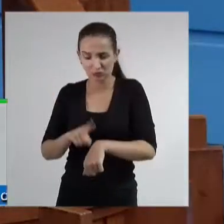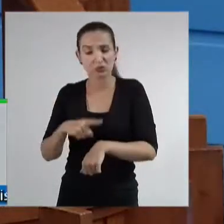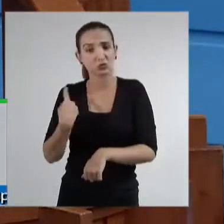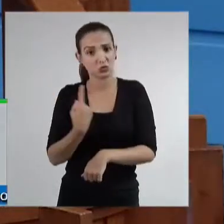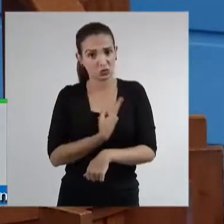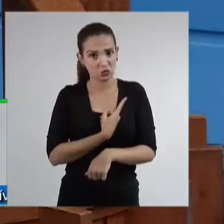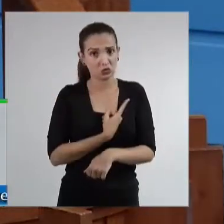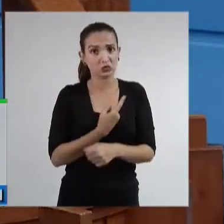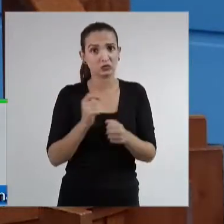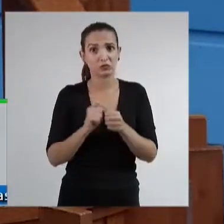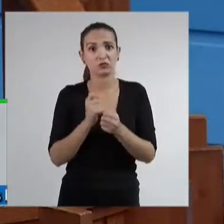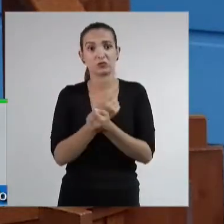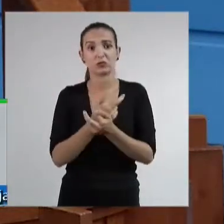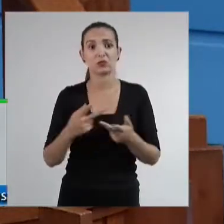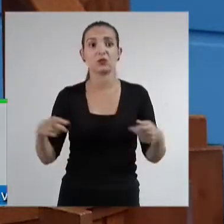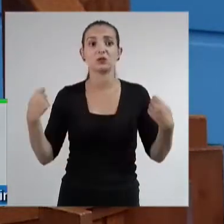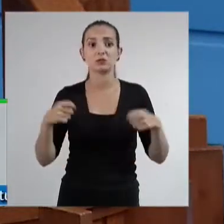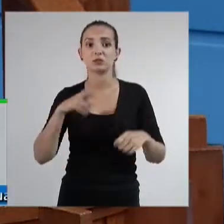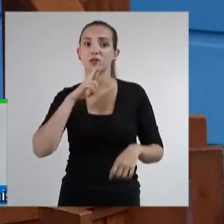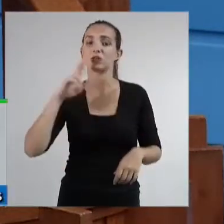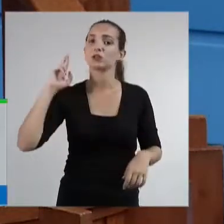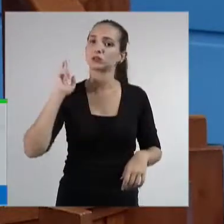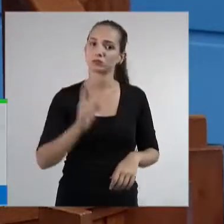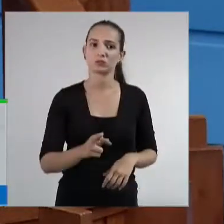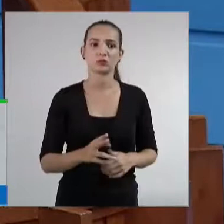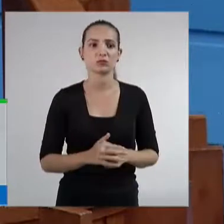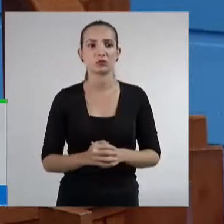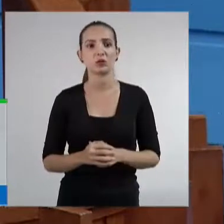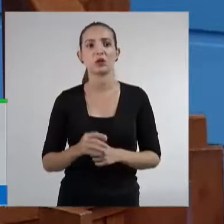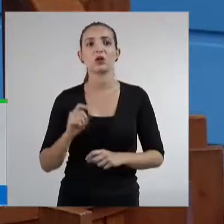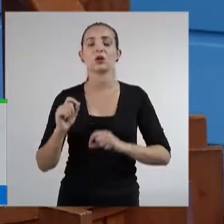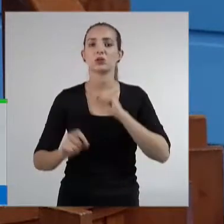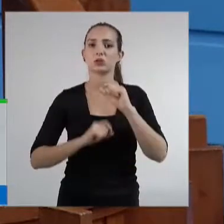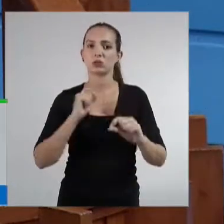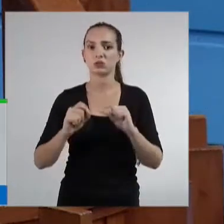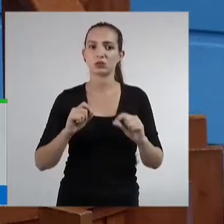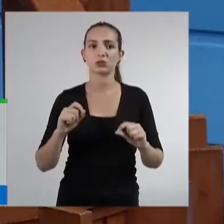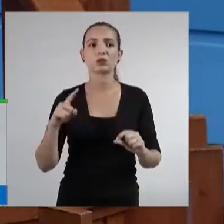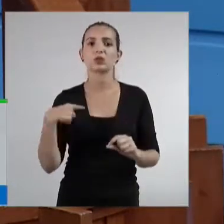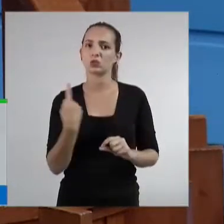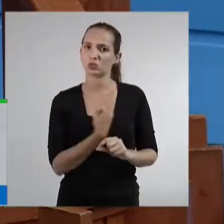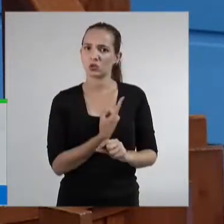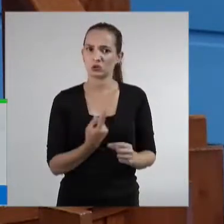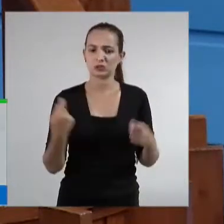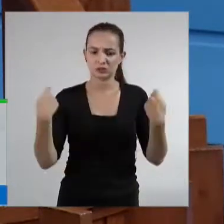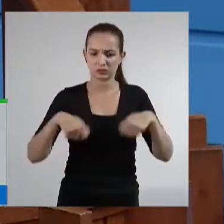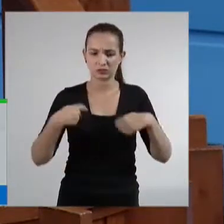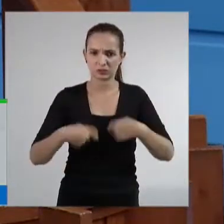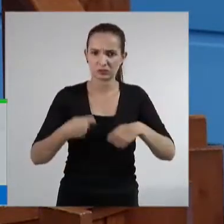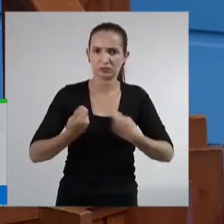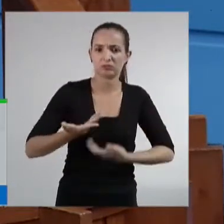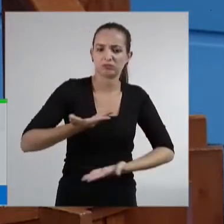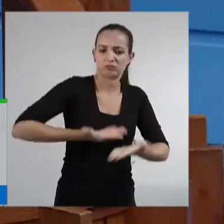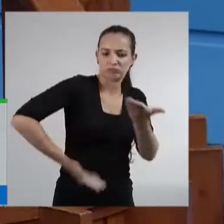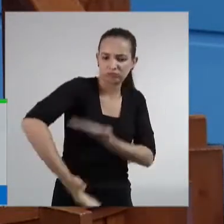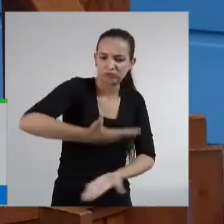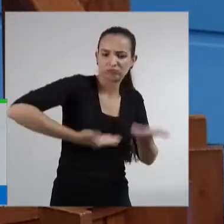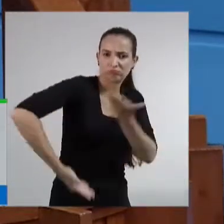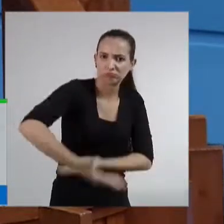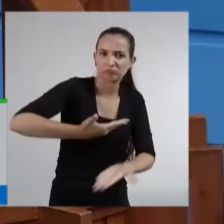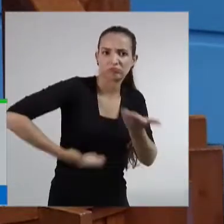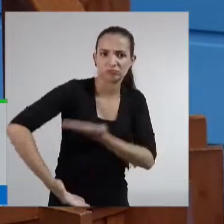resposta à população. Nós não podemos ficar omissos a isso. E omissão não é comigo. Por isso que eu trouxe